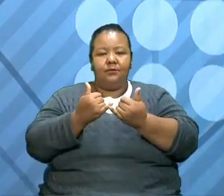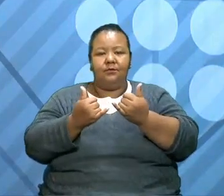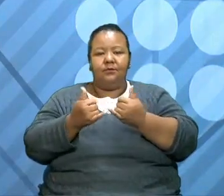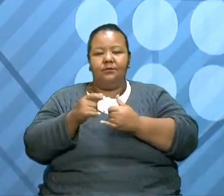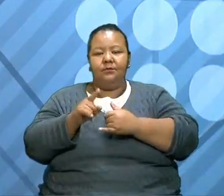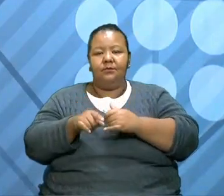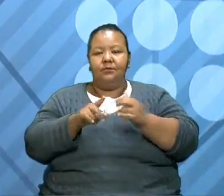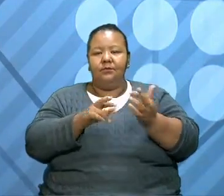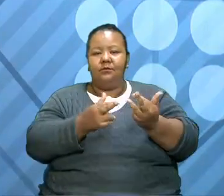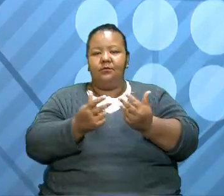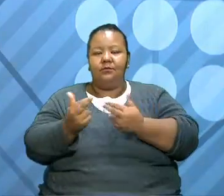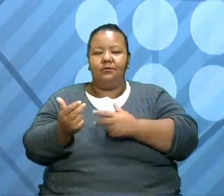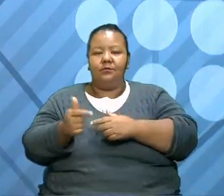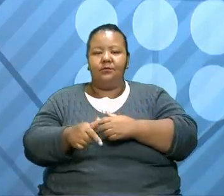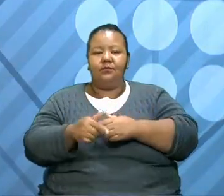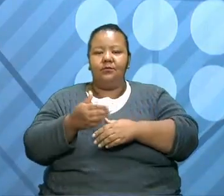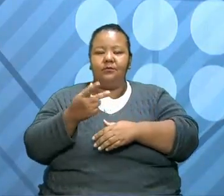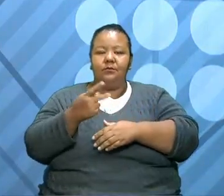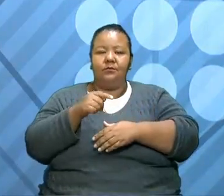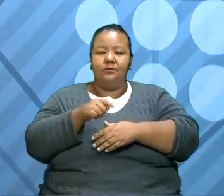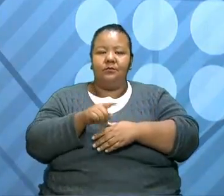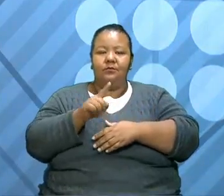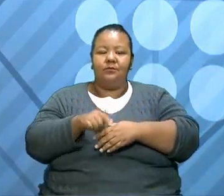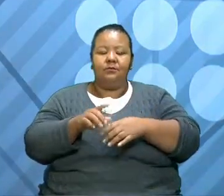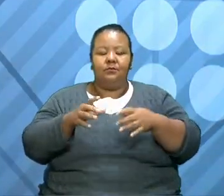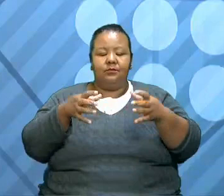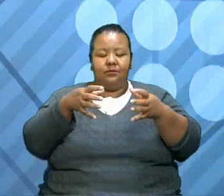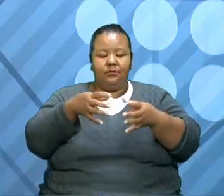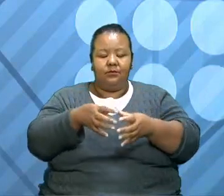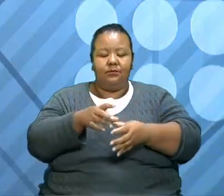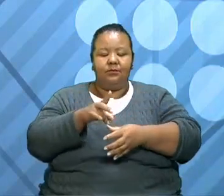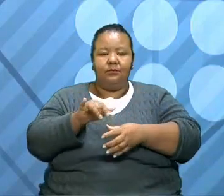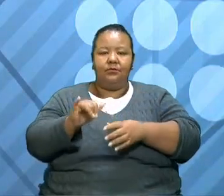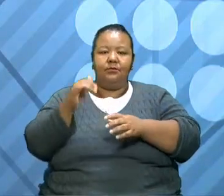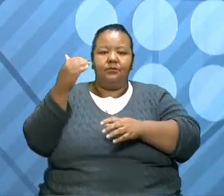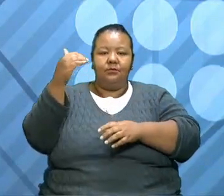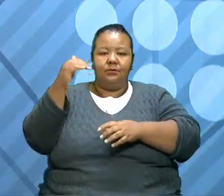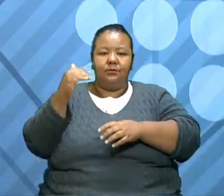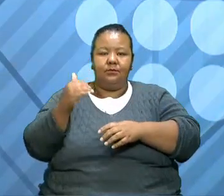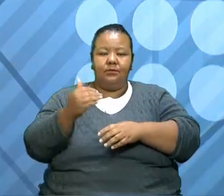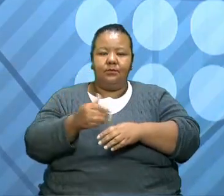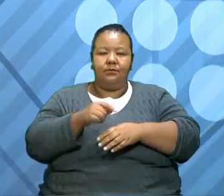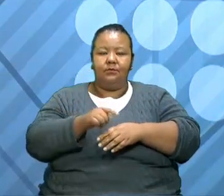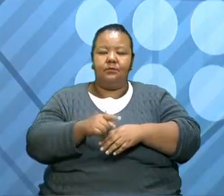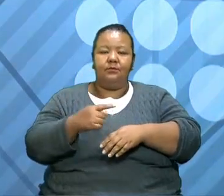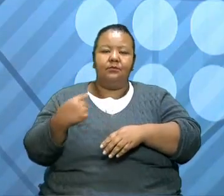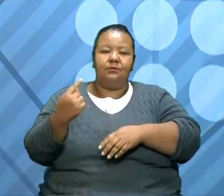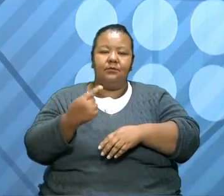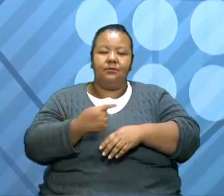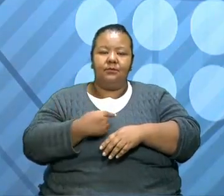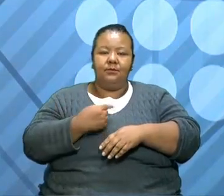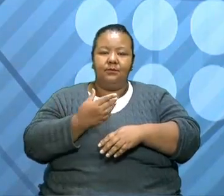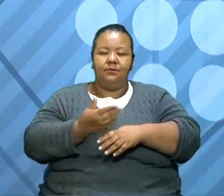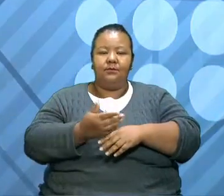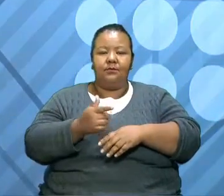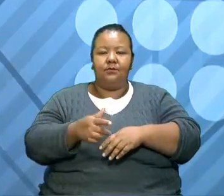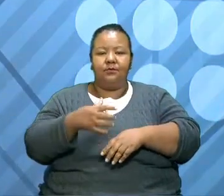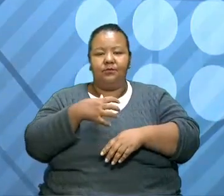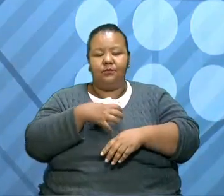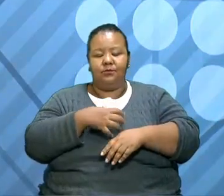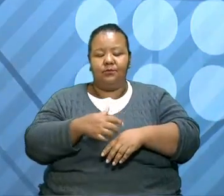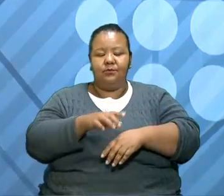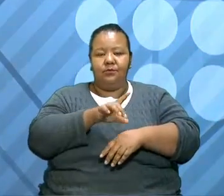são iguais. Então, a partir desses agrupamentos, eu vou classificar as minhas meus tipos